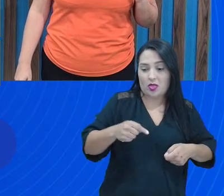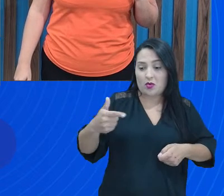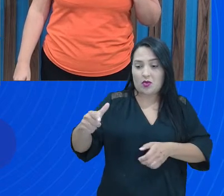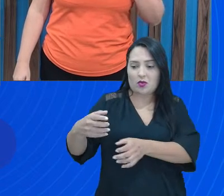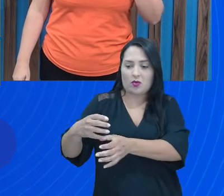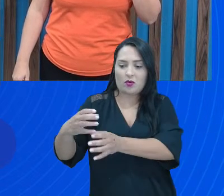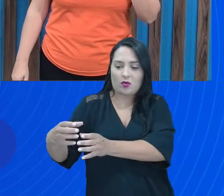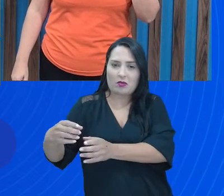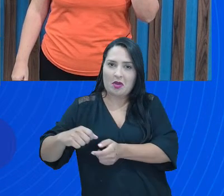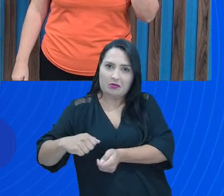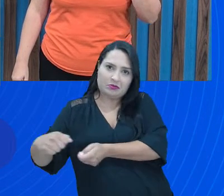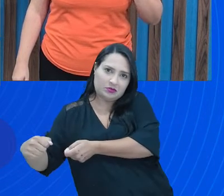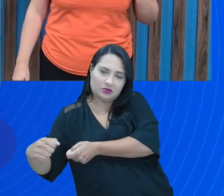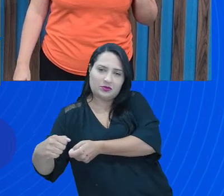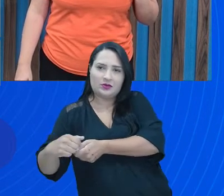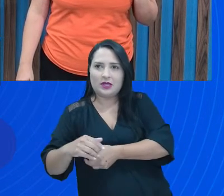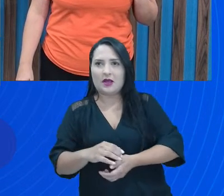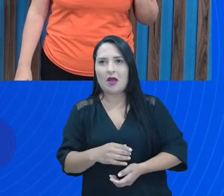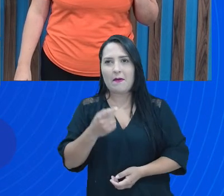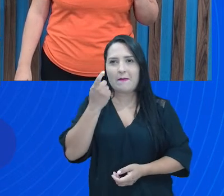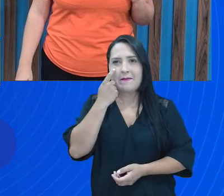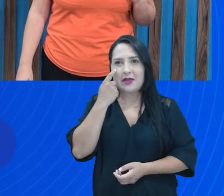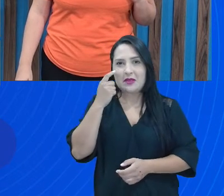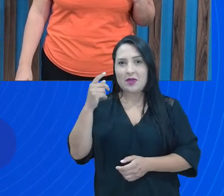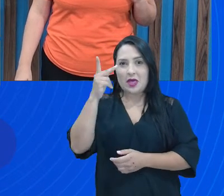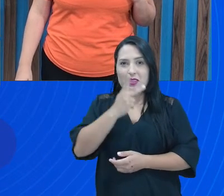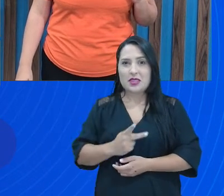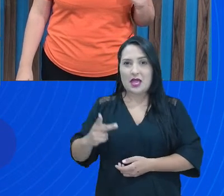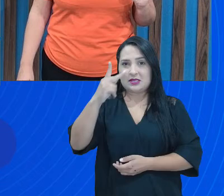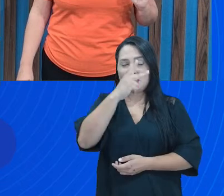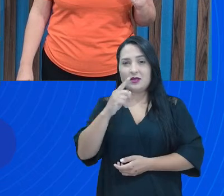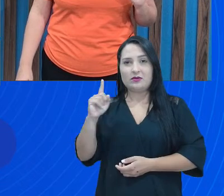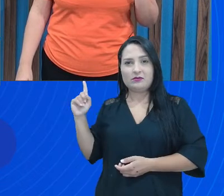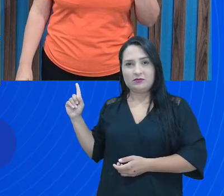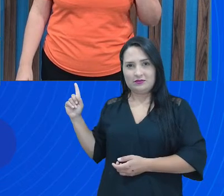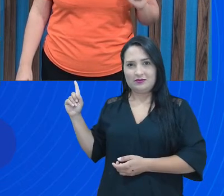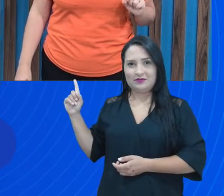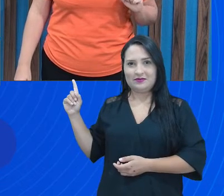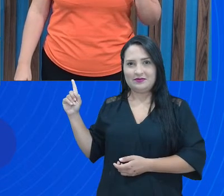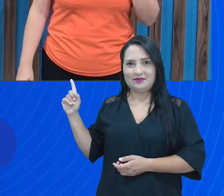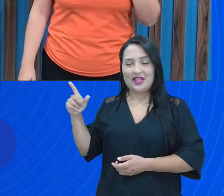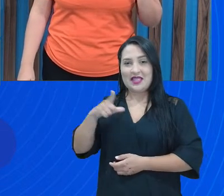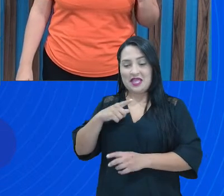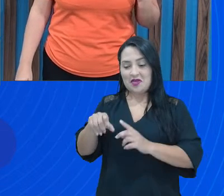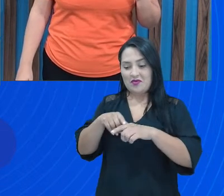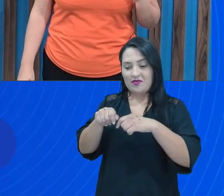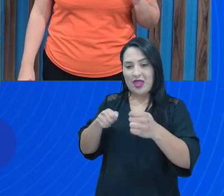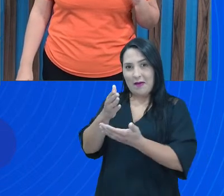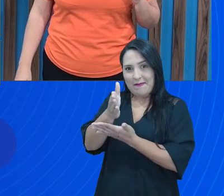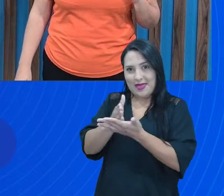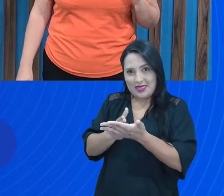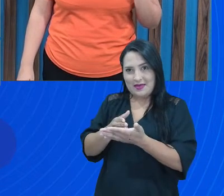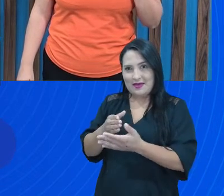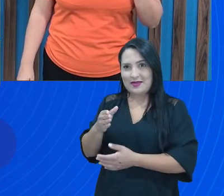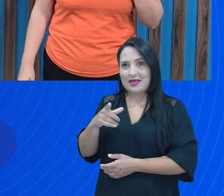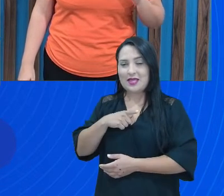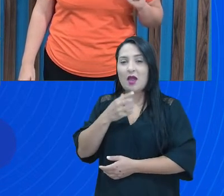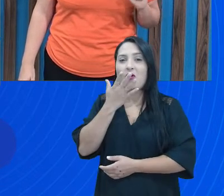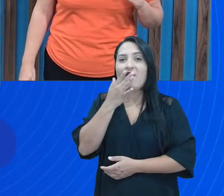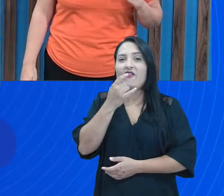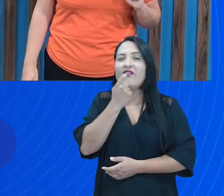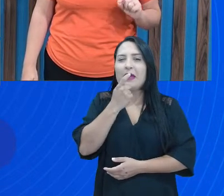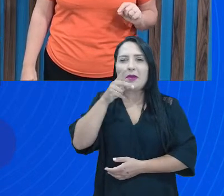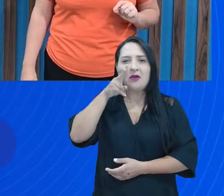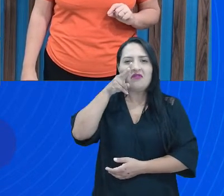o desenho que tem ali, ó, algo marcando o meio da corda e tem a cor vermelha ali para chamar bem